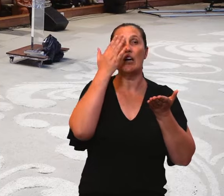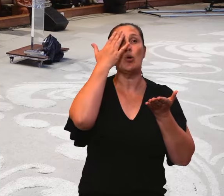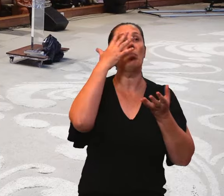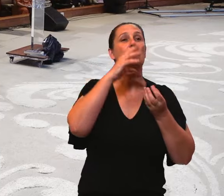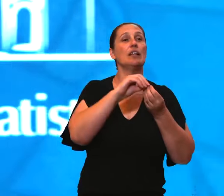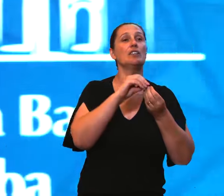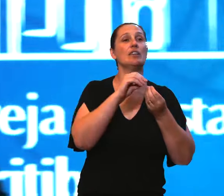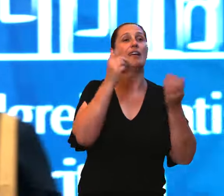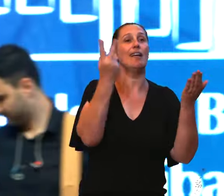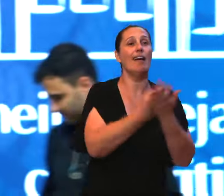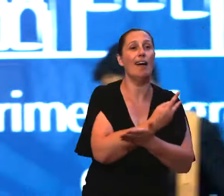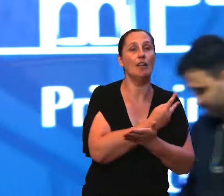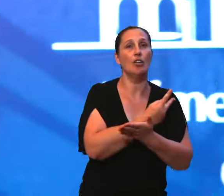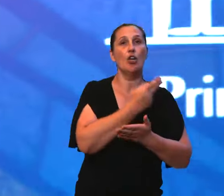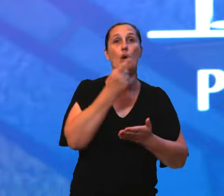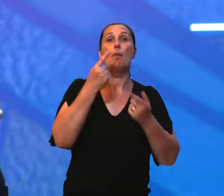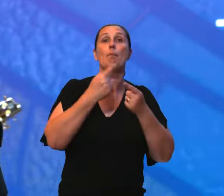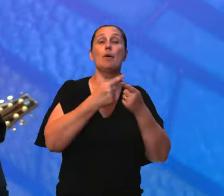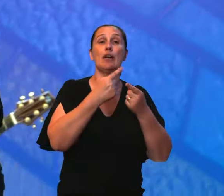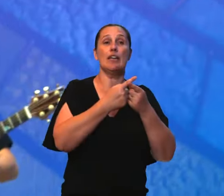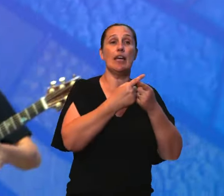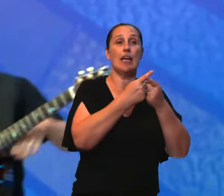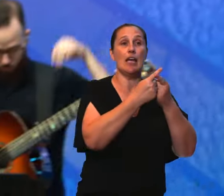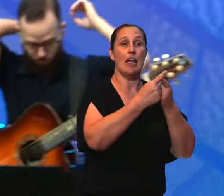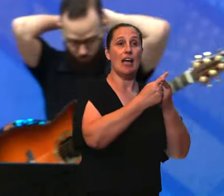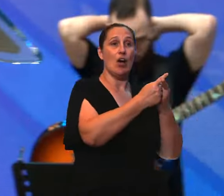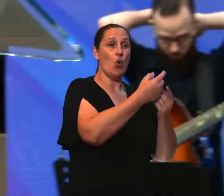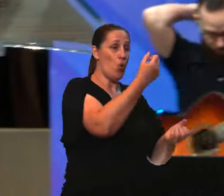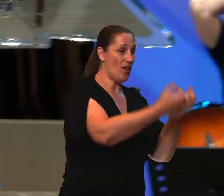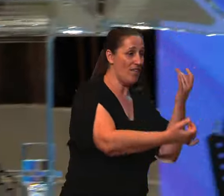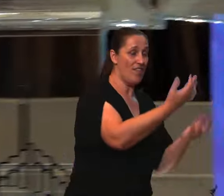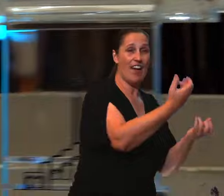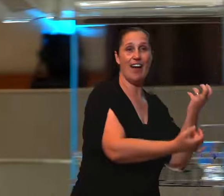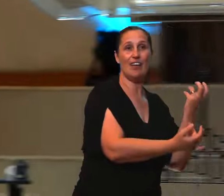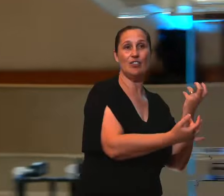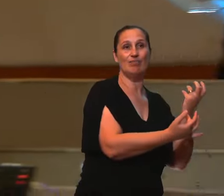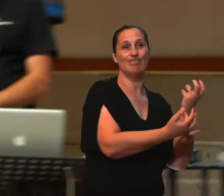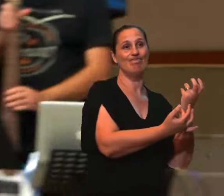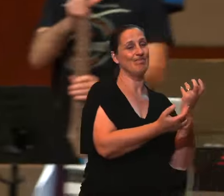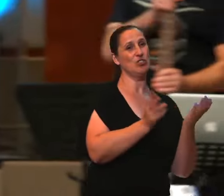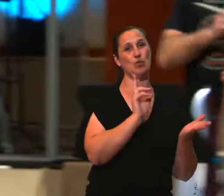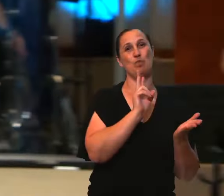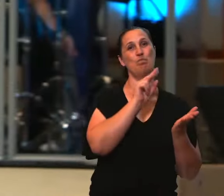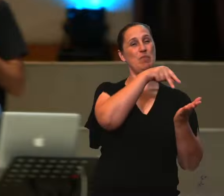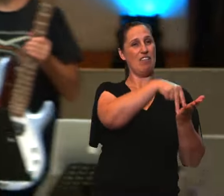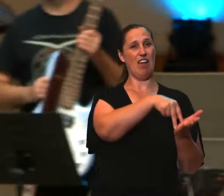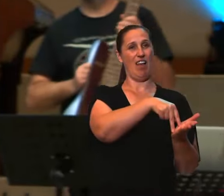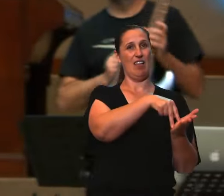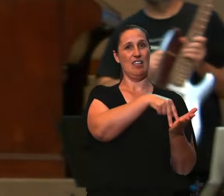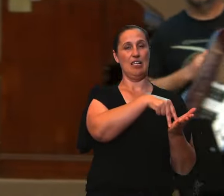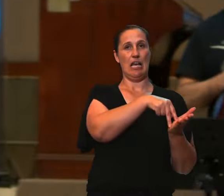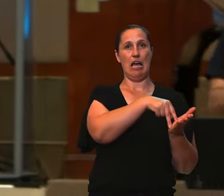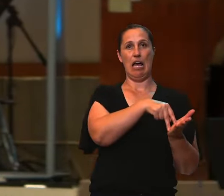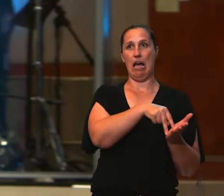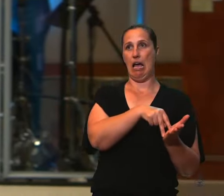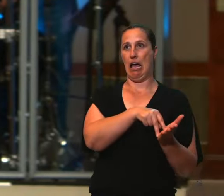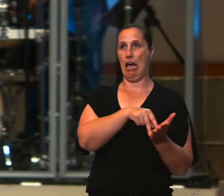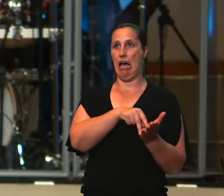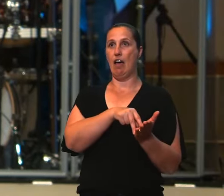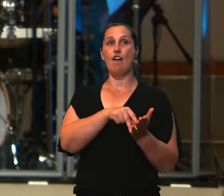inferno não prevel serão contra a Igreja de Jesus como que crente interpreta fica dentro da igreja que o inferno